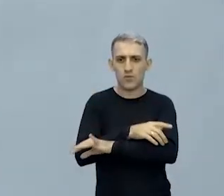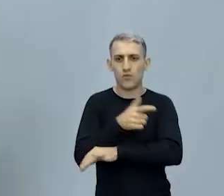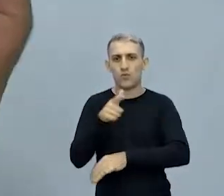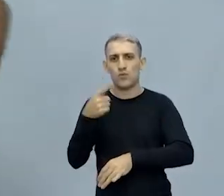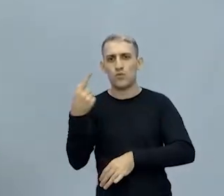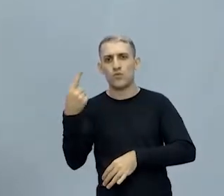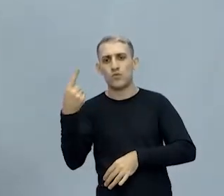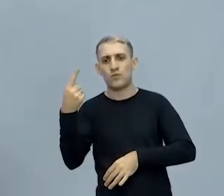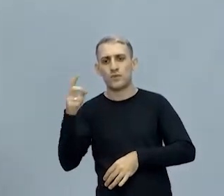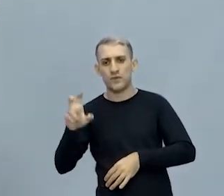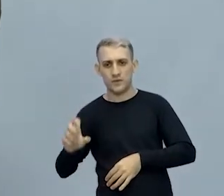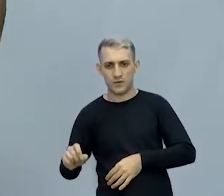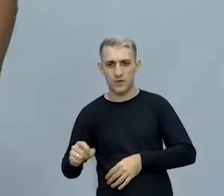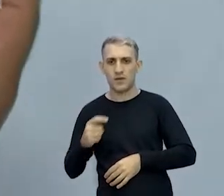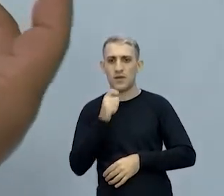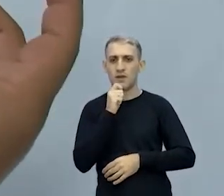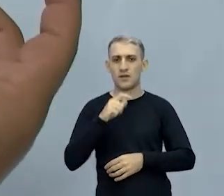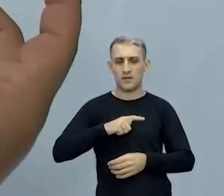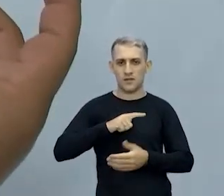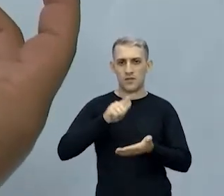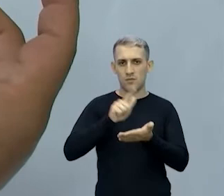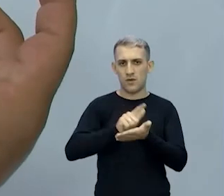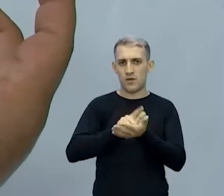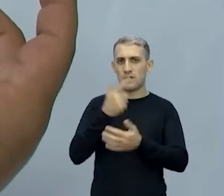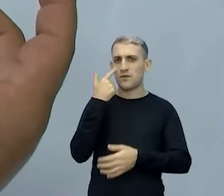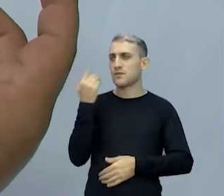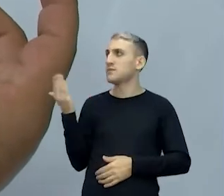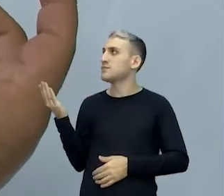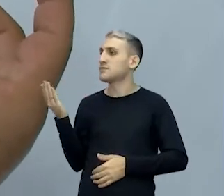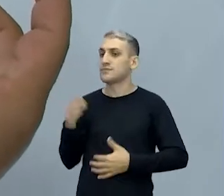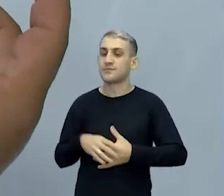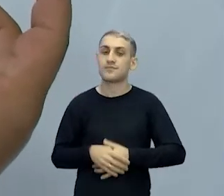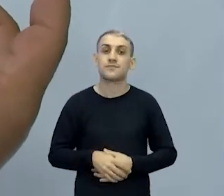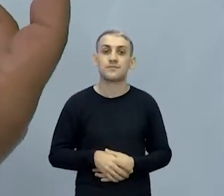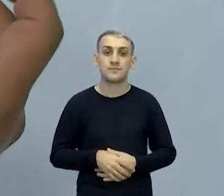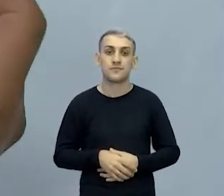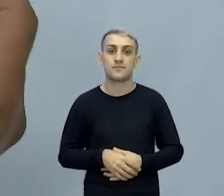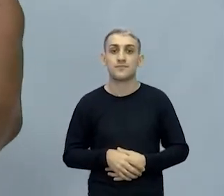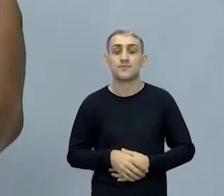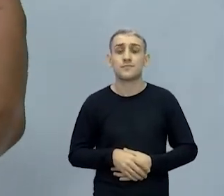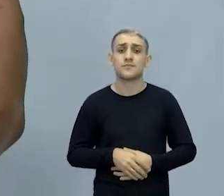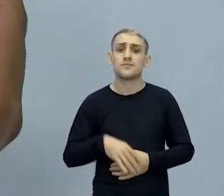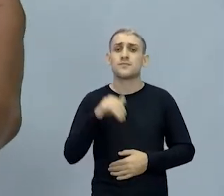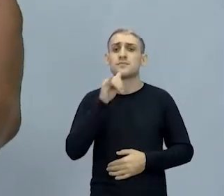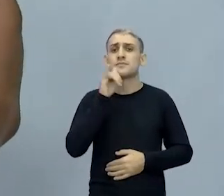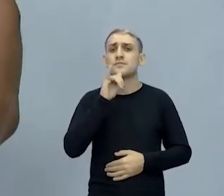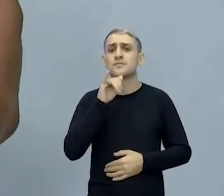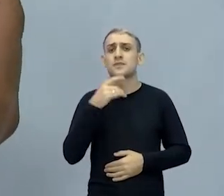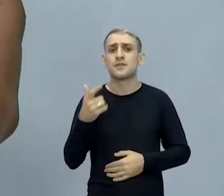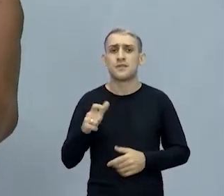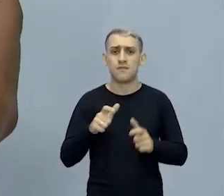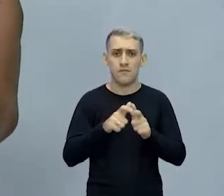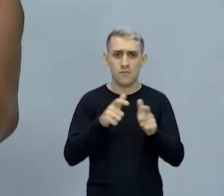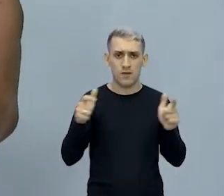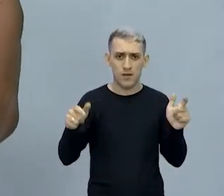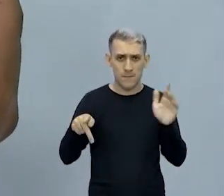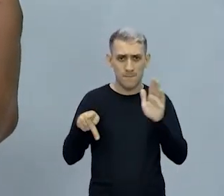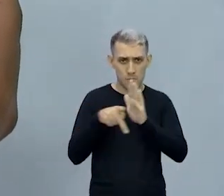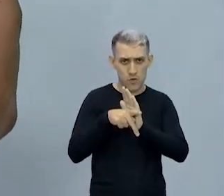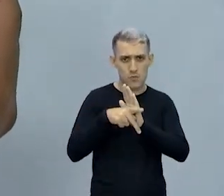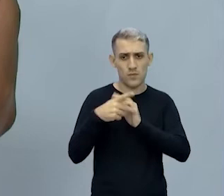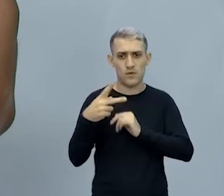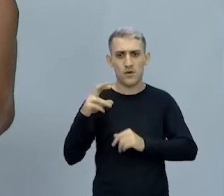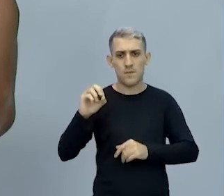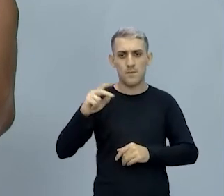1:50 é que ainda está na folha de papel, tá? Então, olha só. Quanto maior for a razão de